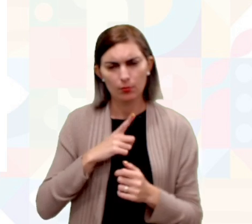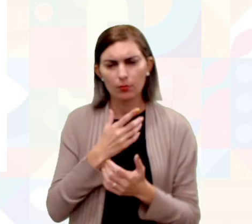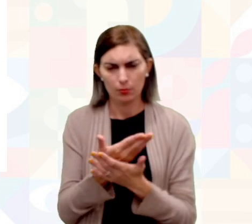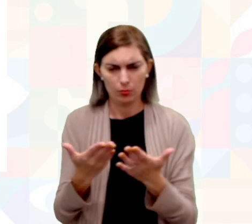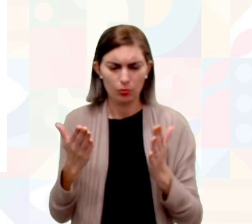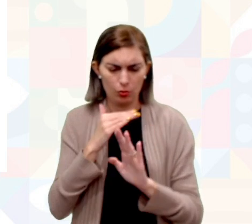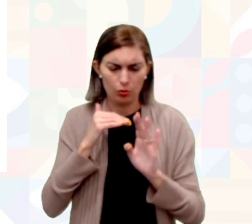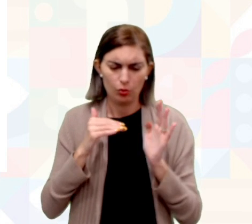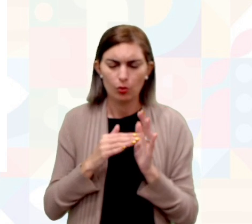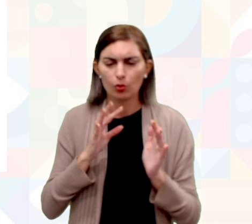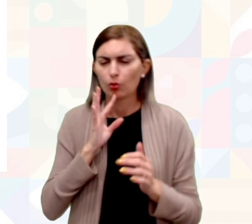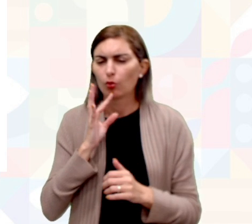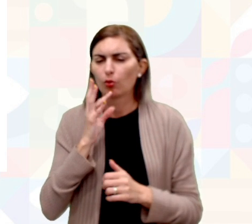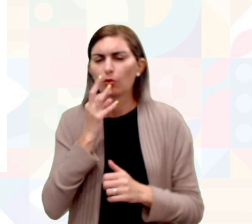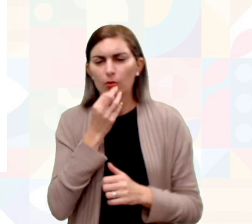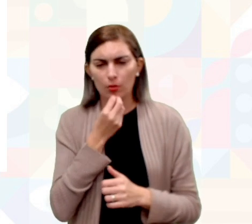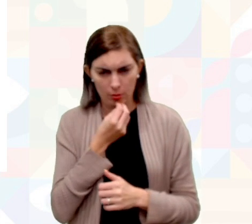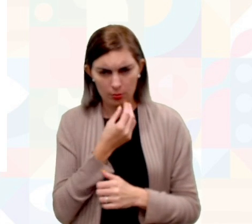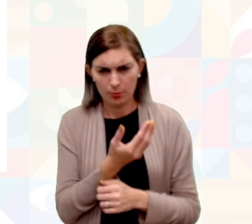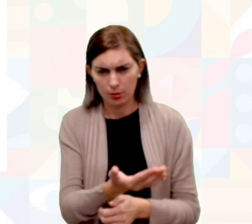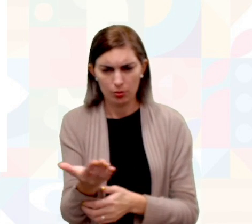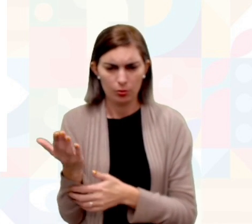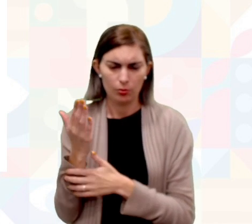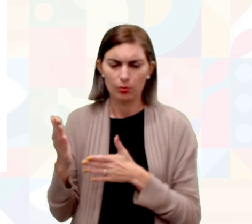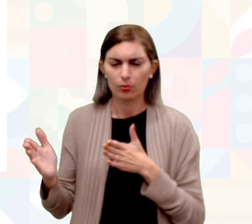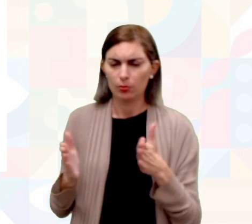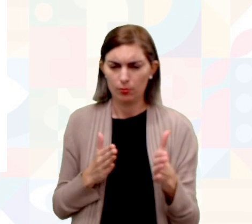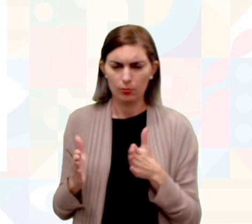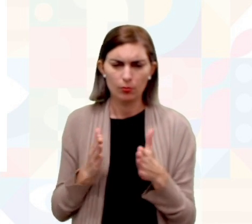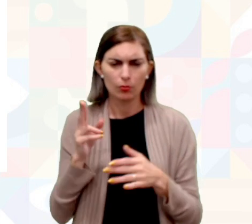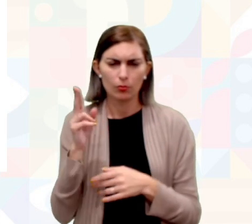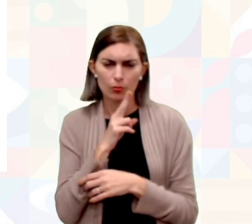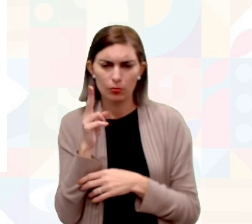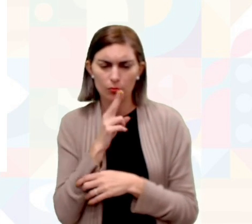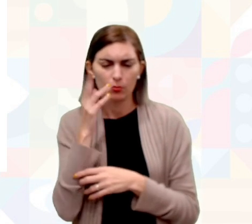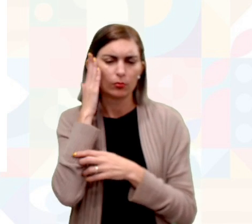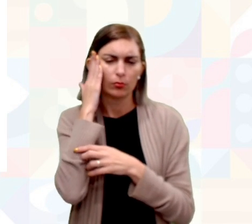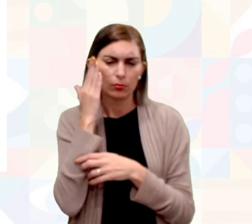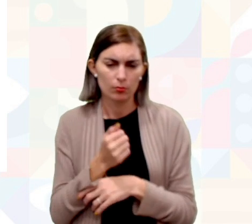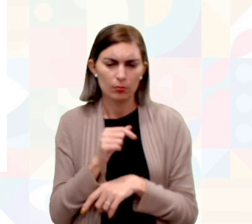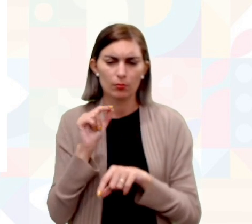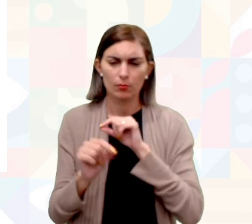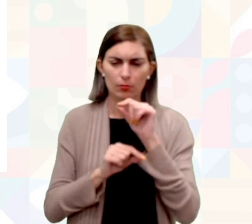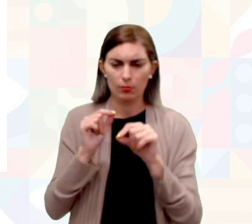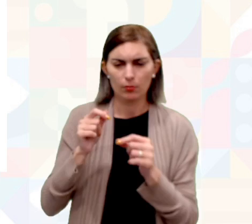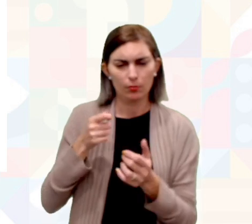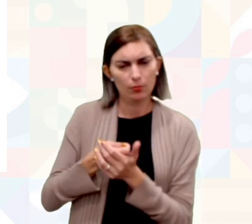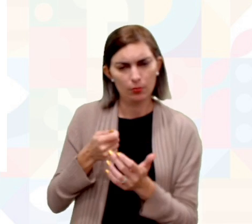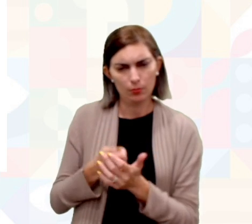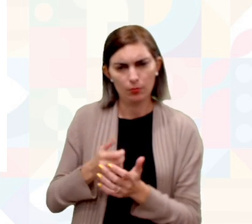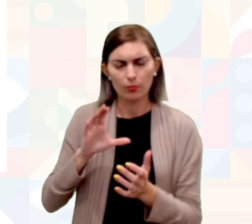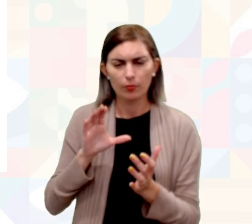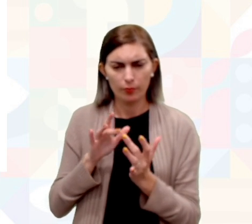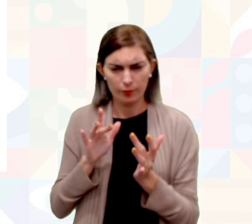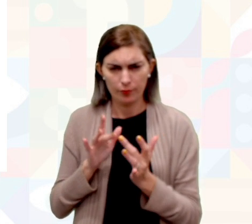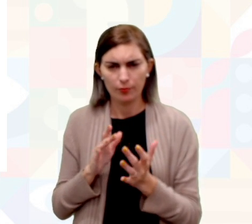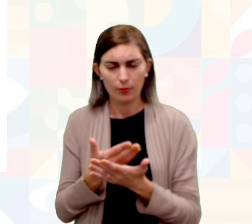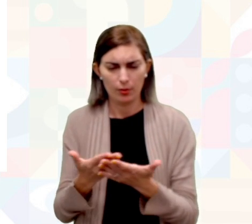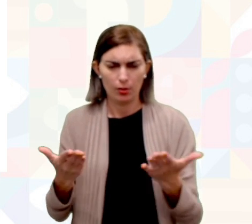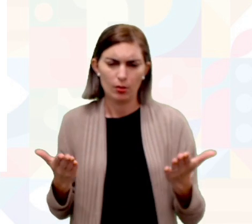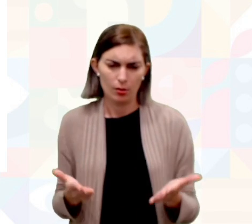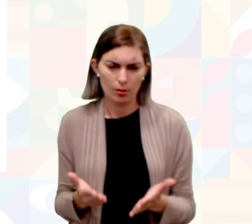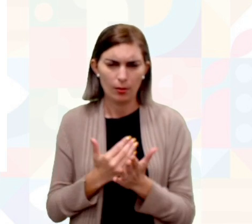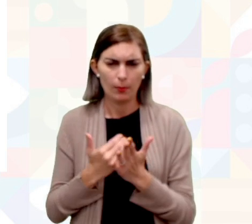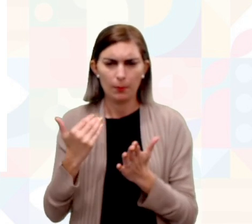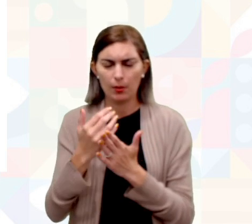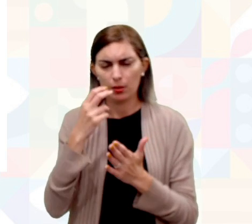esse conhecimento para que, em um momento de emergência, a gente saiba com quem a gente deve contar. Tá certo? Então, nos casos mais